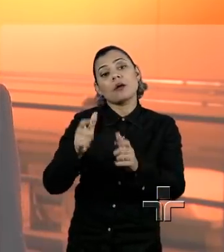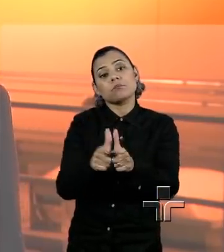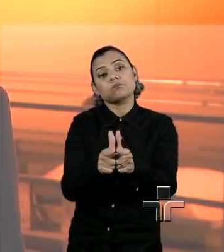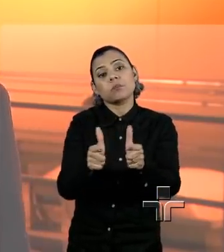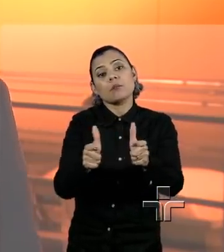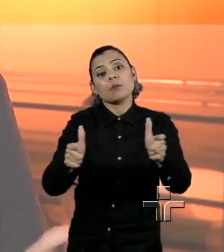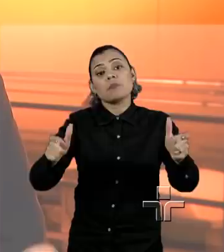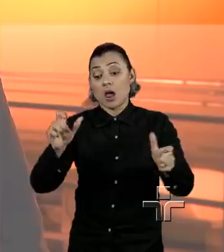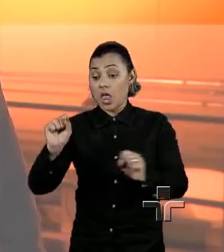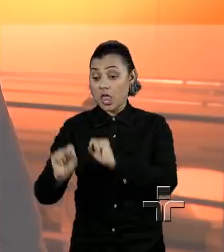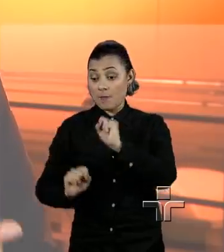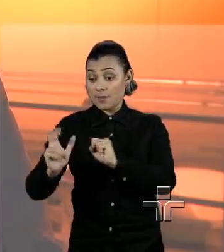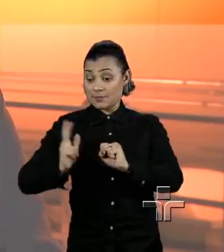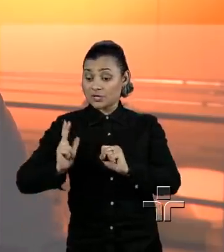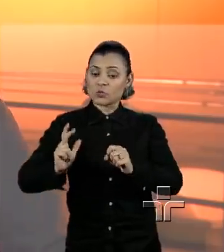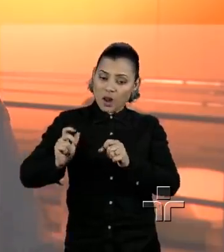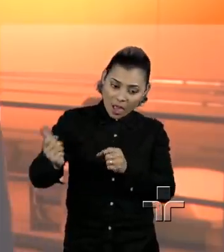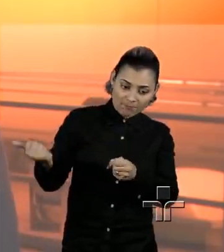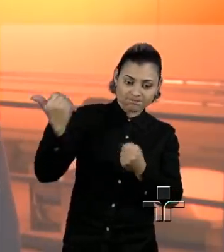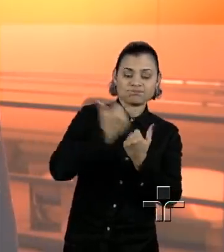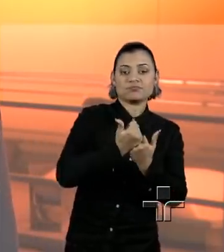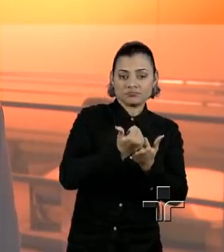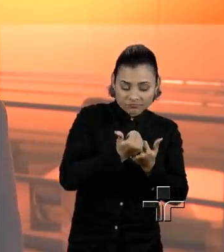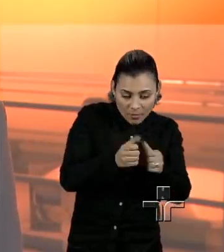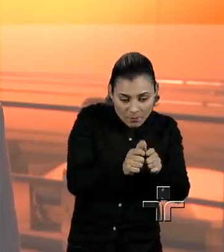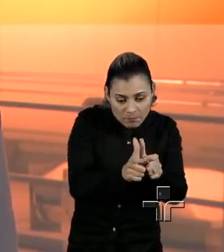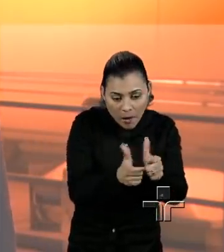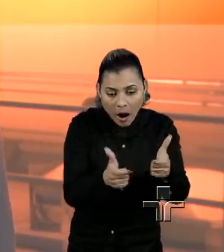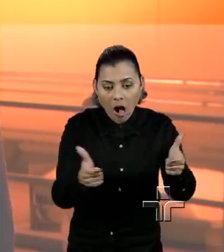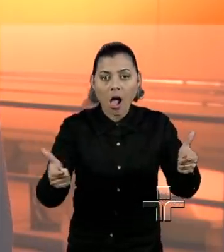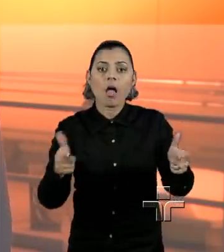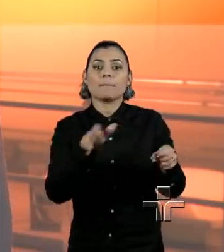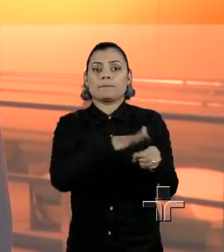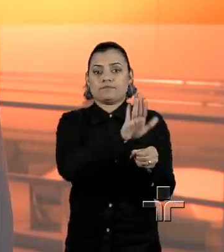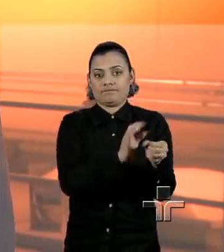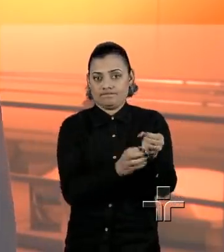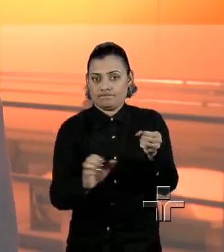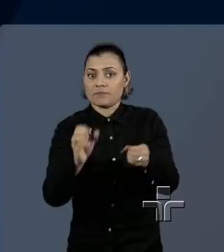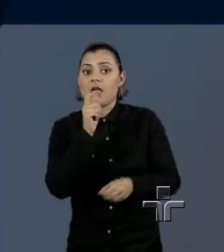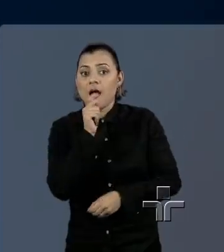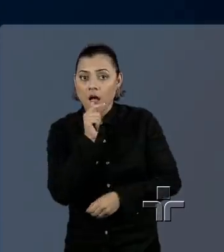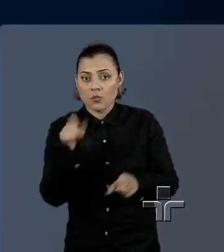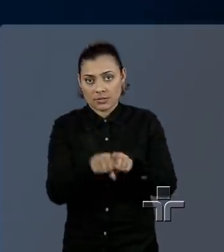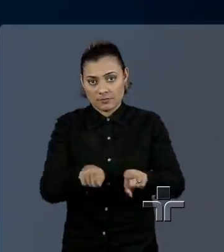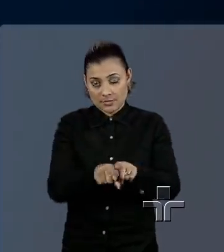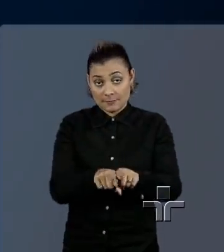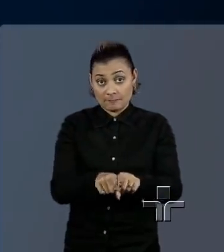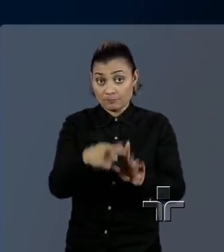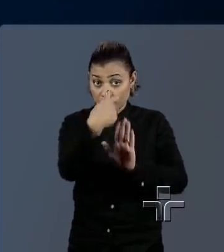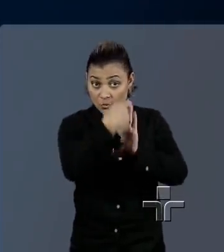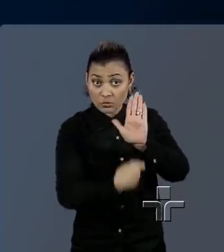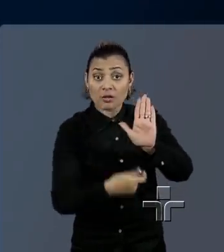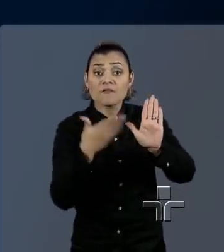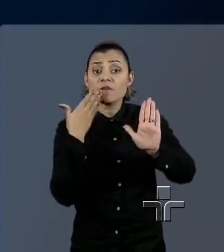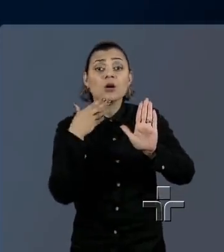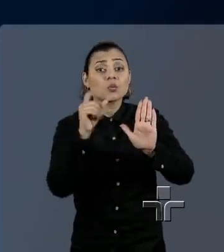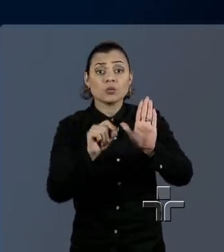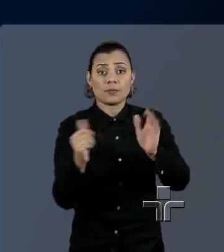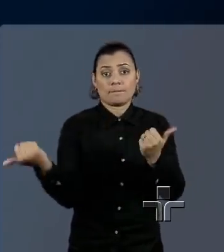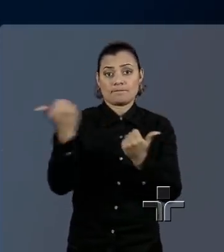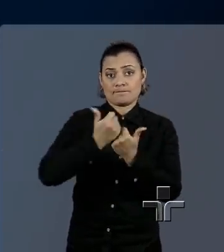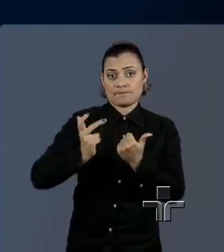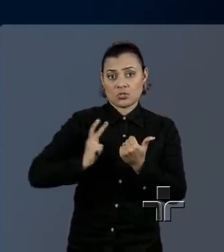participação de empresas privadas na execução do serviço de tratamento de esgoto e água. O texto facilita a privatização do